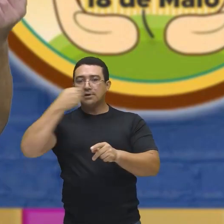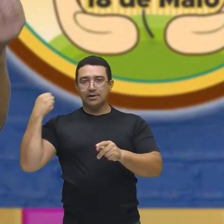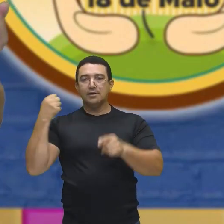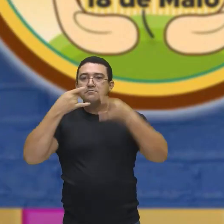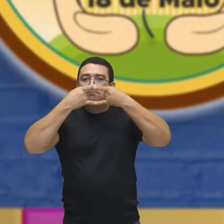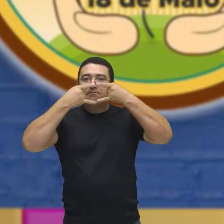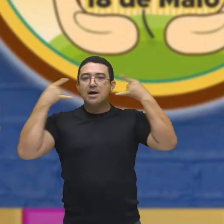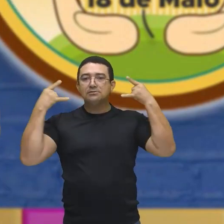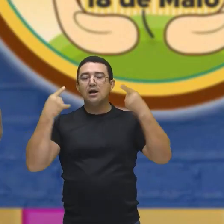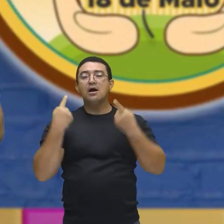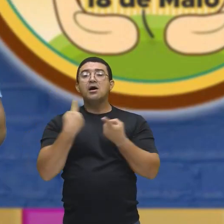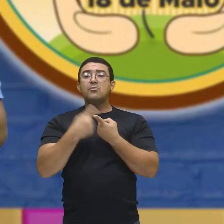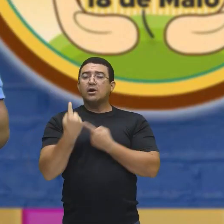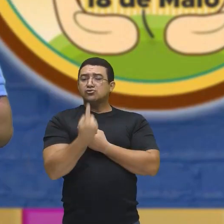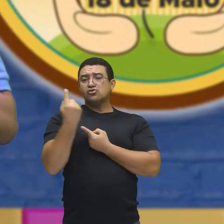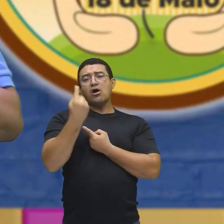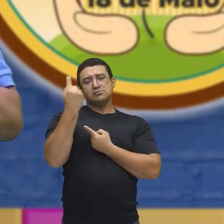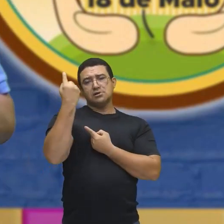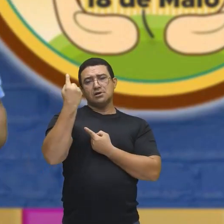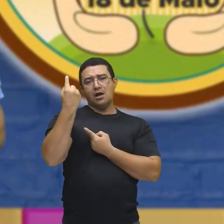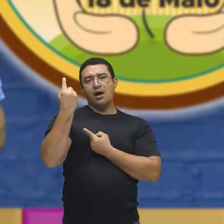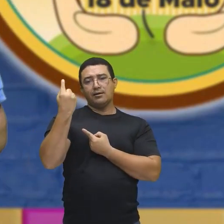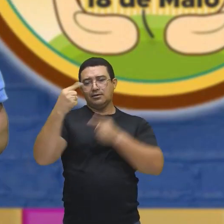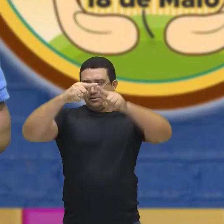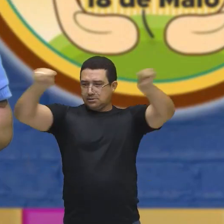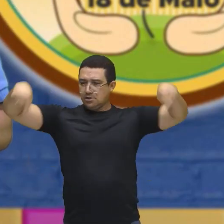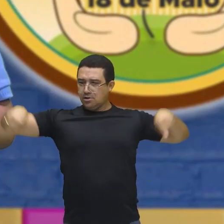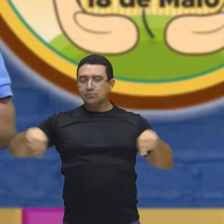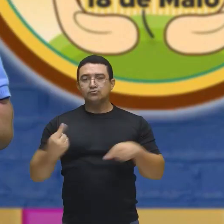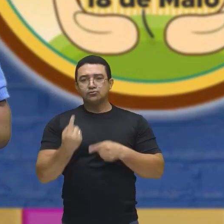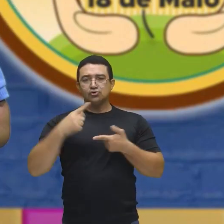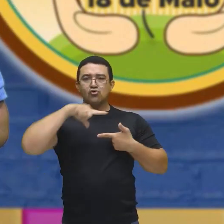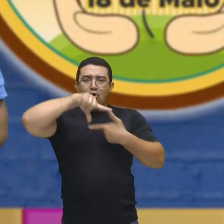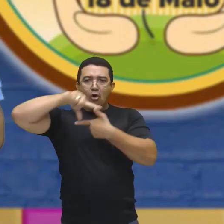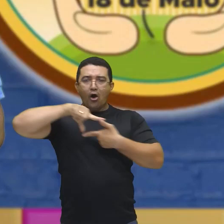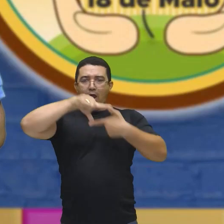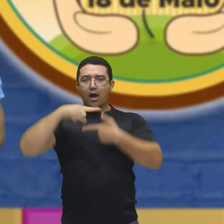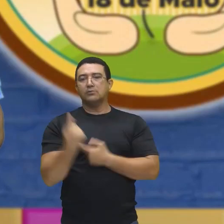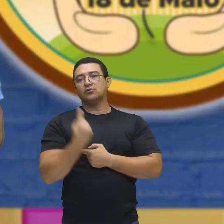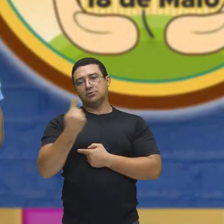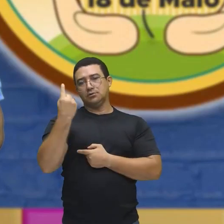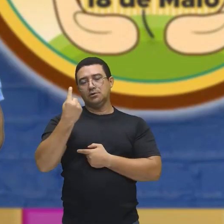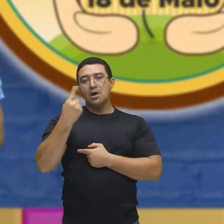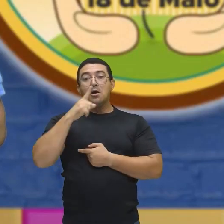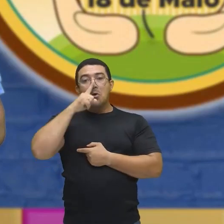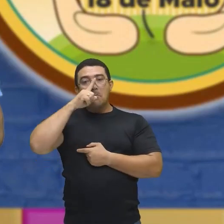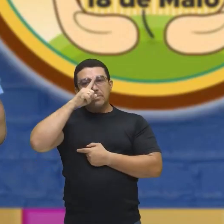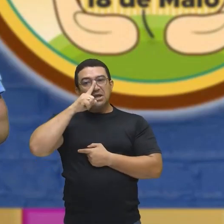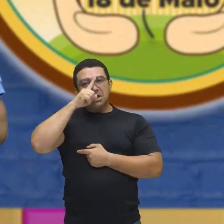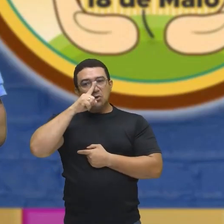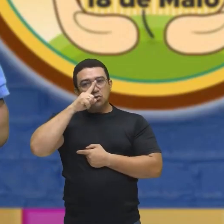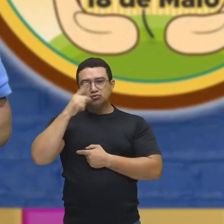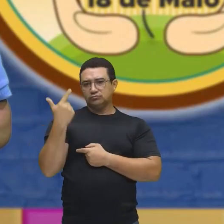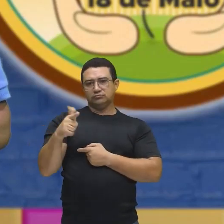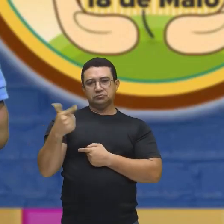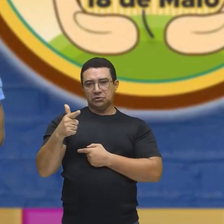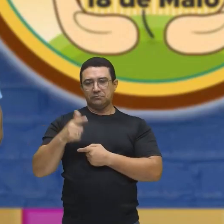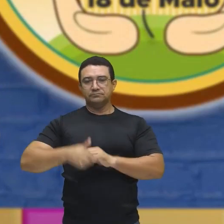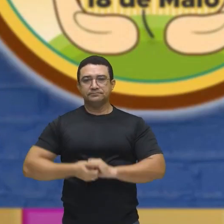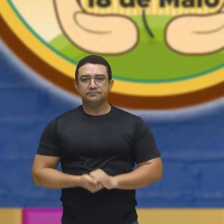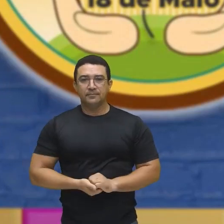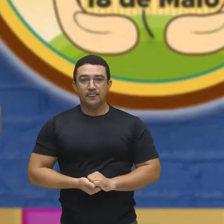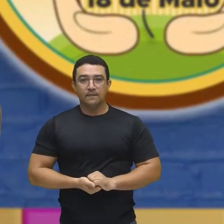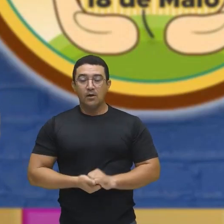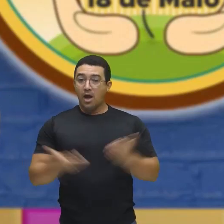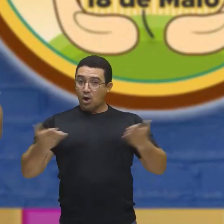estou sozinha num ambiente, tá? Estou isolada, então não tem perigo algum, certo? Então, vamos dar